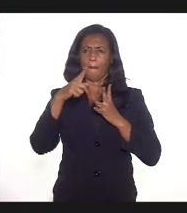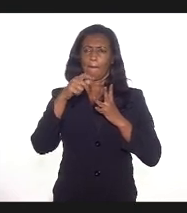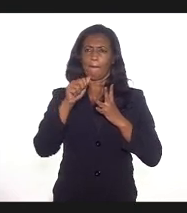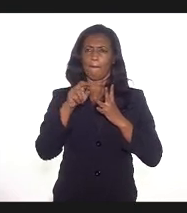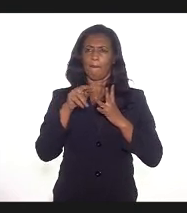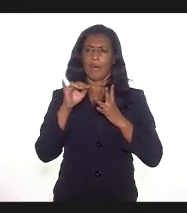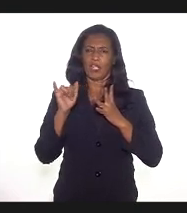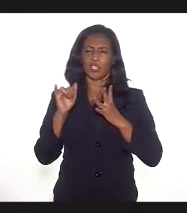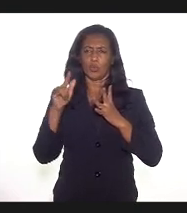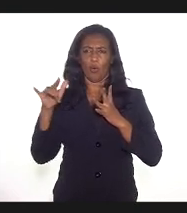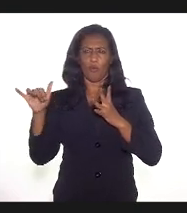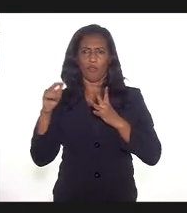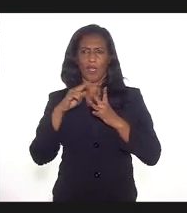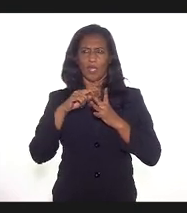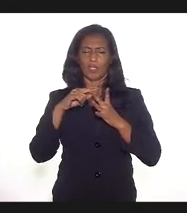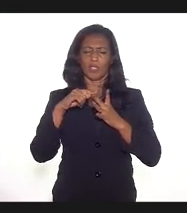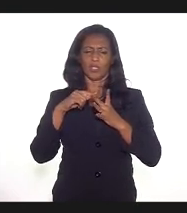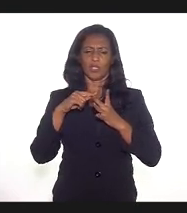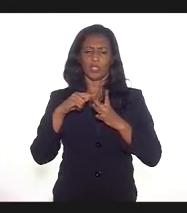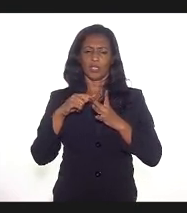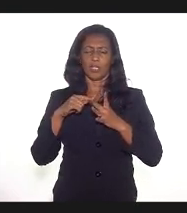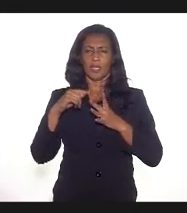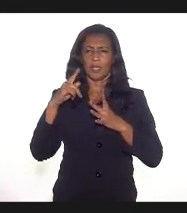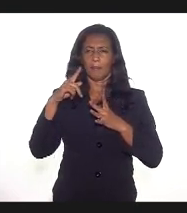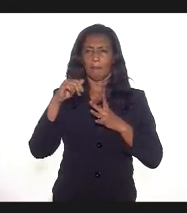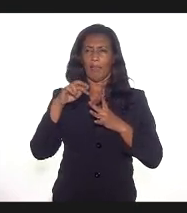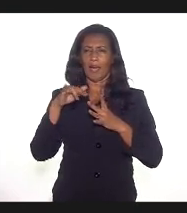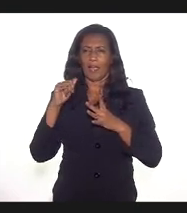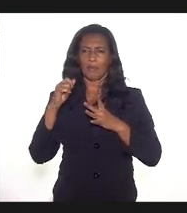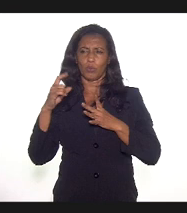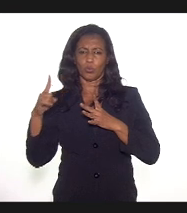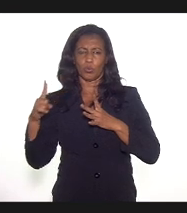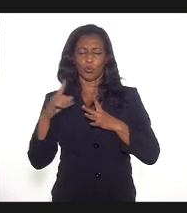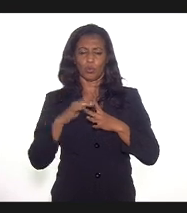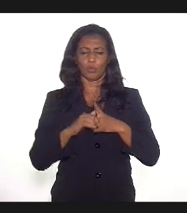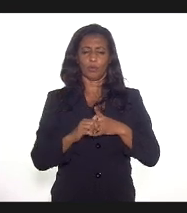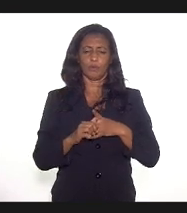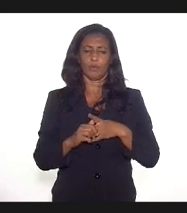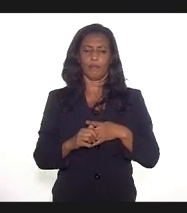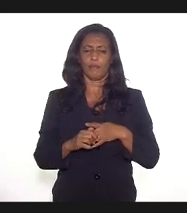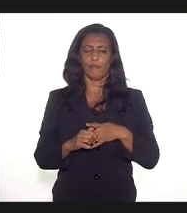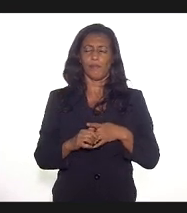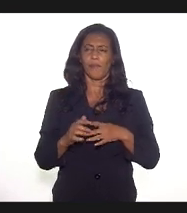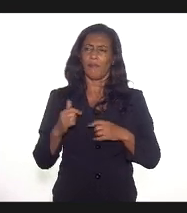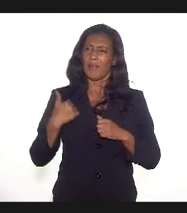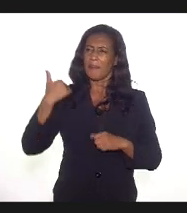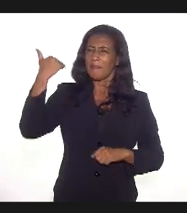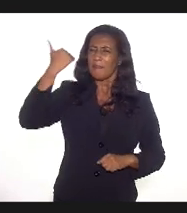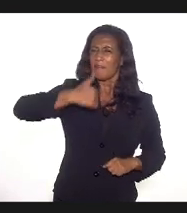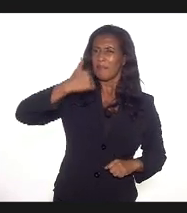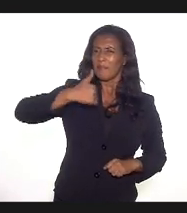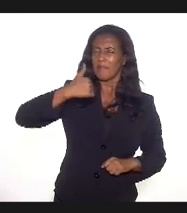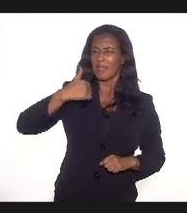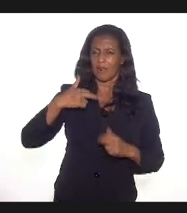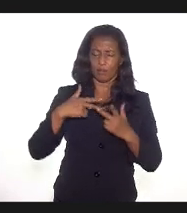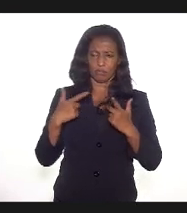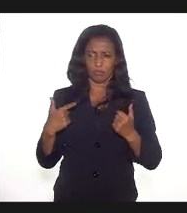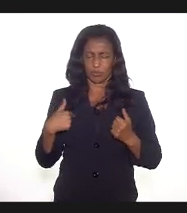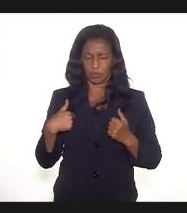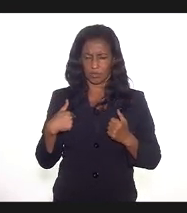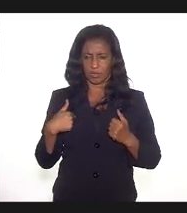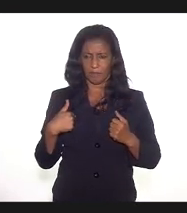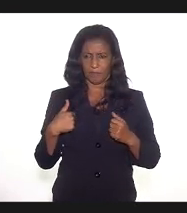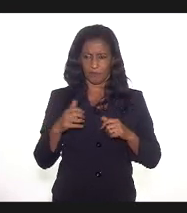em Miguel Pereira e fui a um em Paraíba do Sul. Estava visitando a região, parei, fui no mercado. E a primeira coisa que todos os